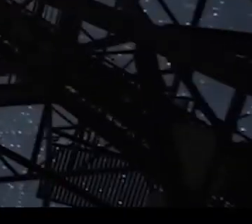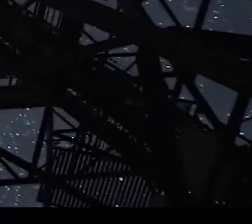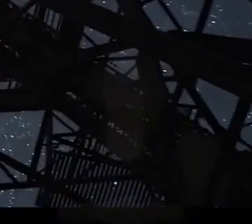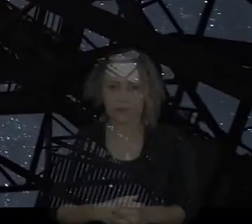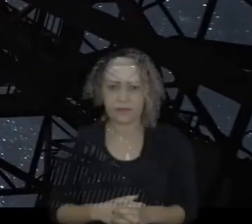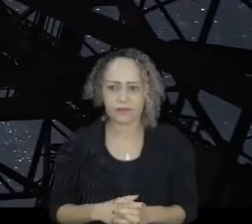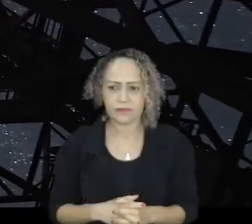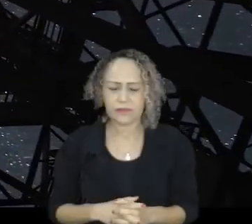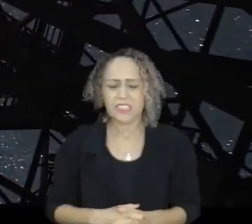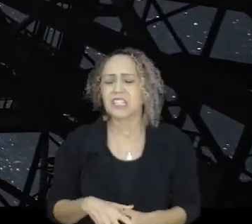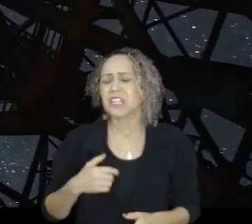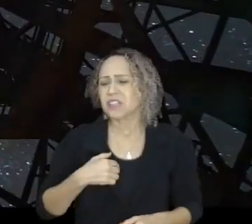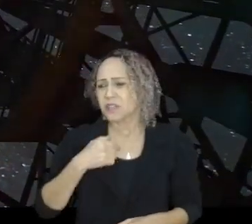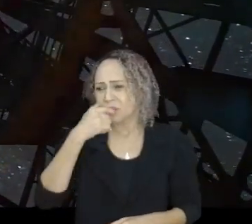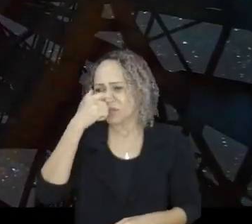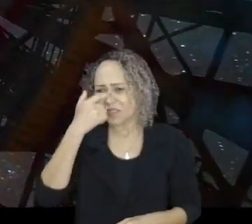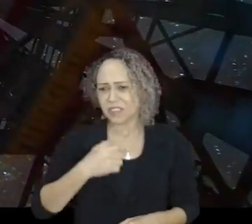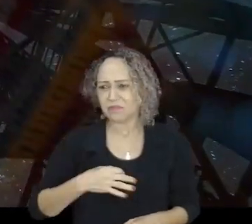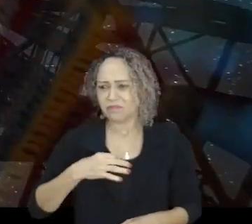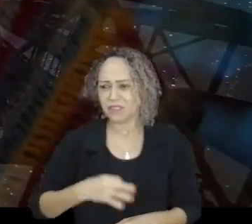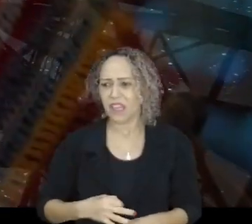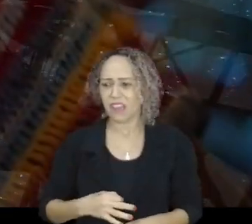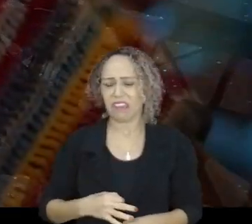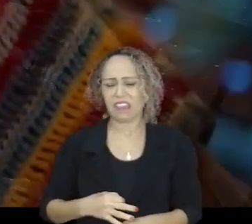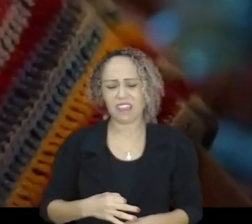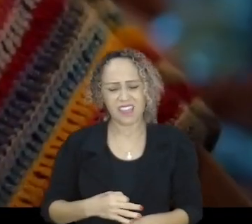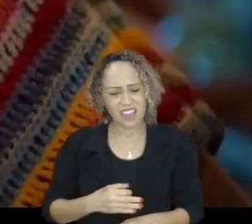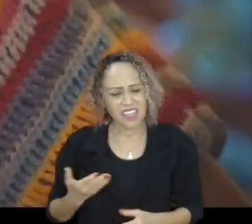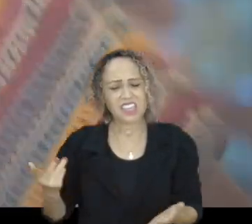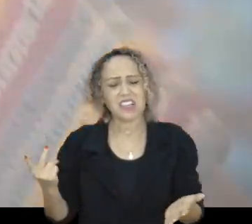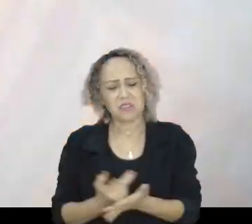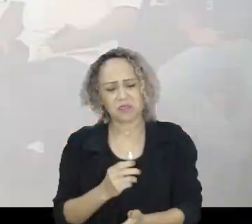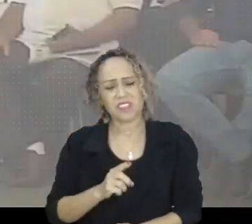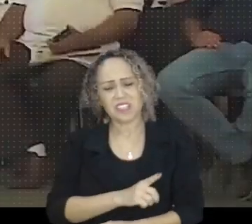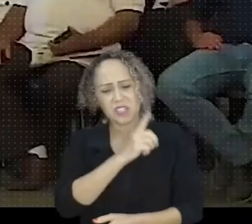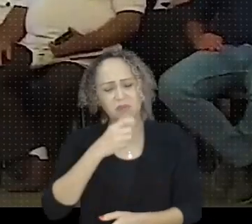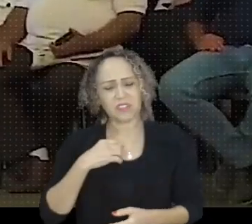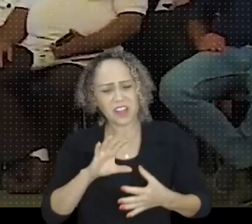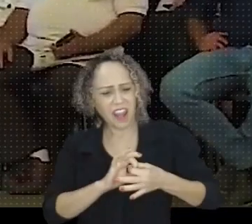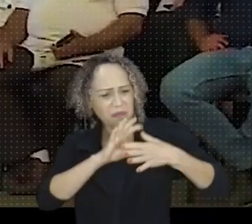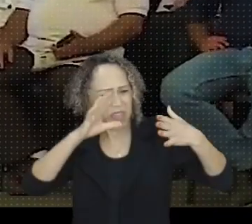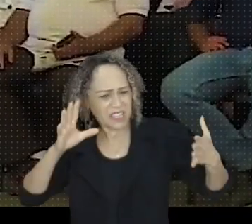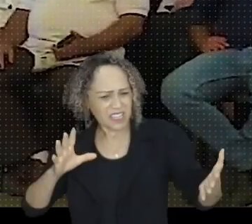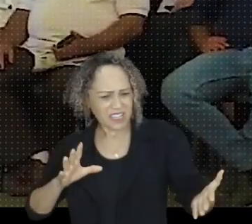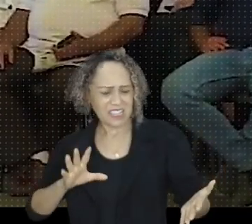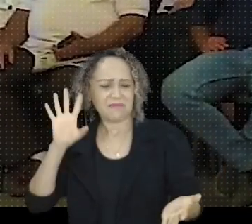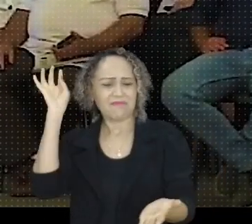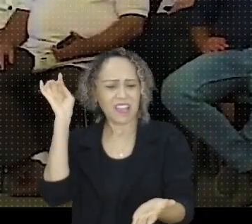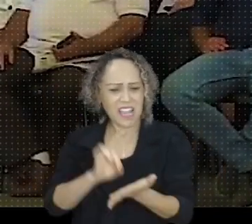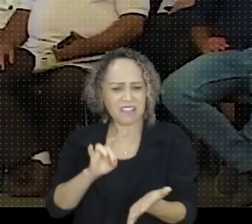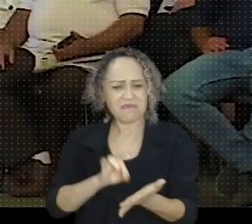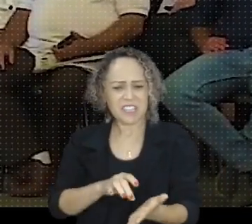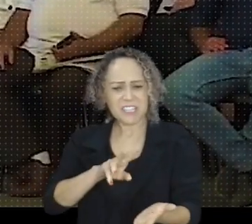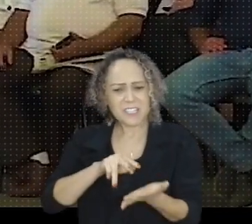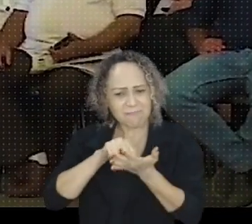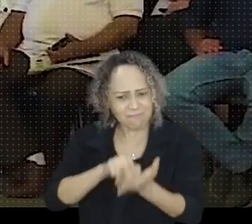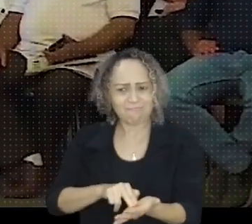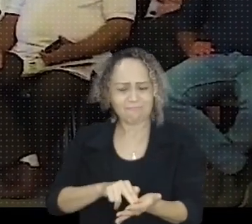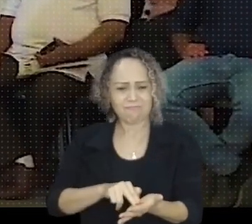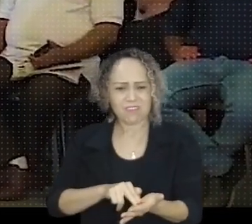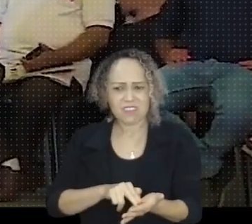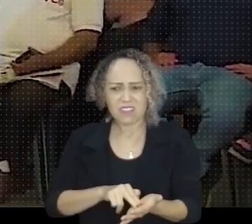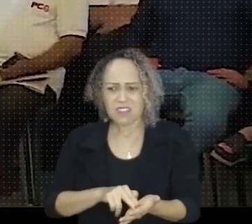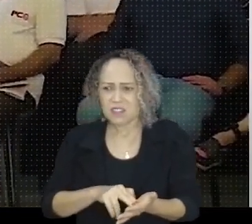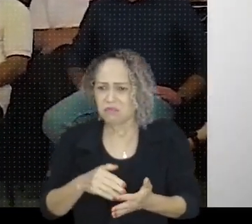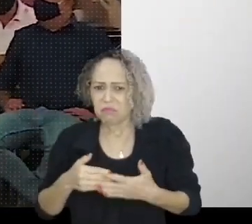Eu tinha certeza que esse dia chegaria. A verdade prevaleceu. Não importa